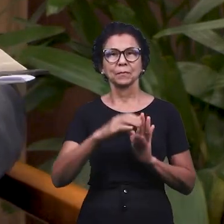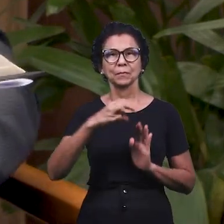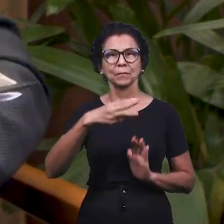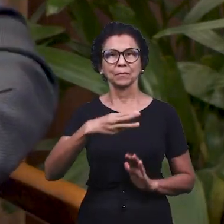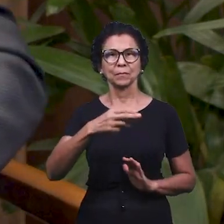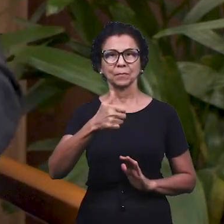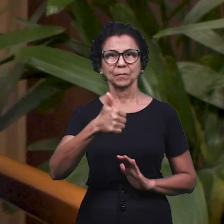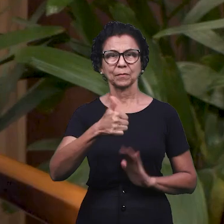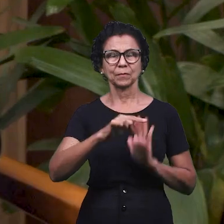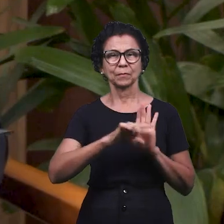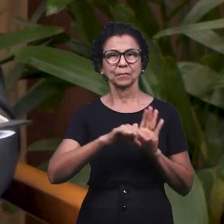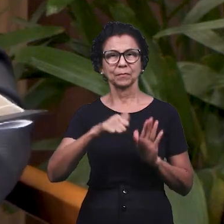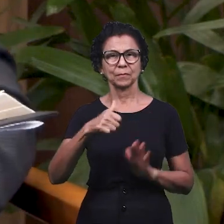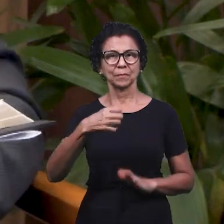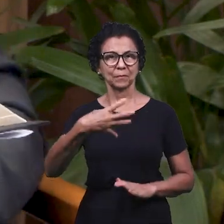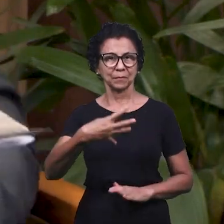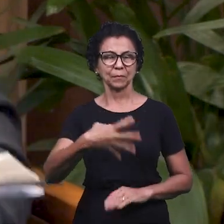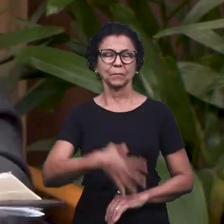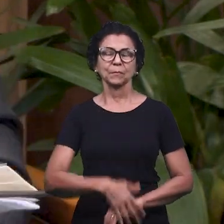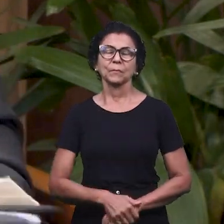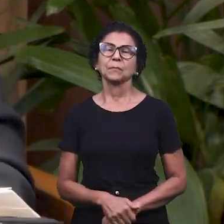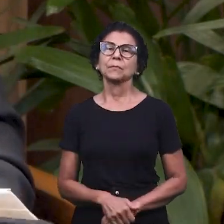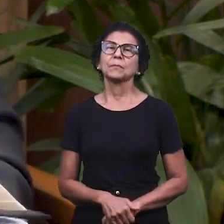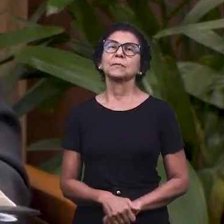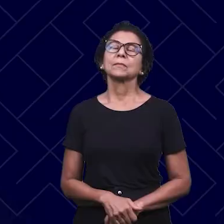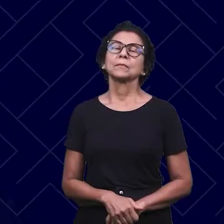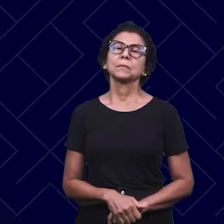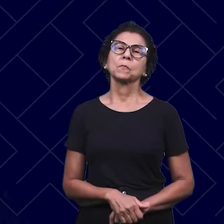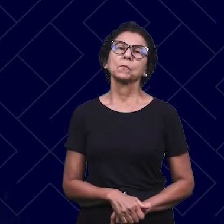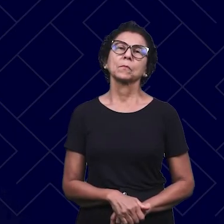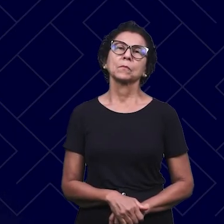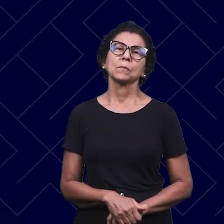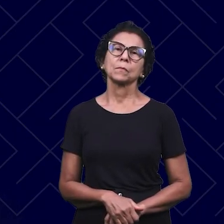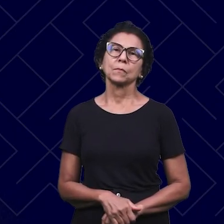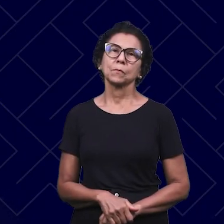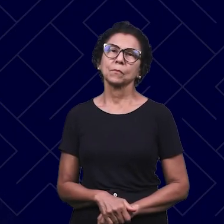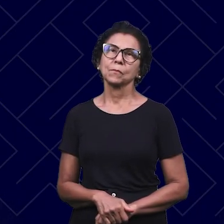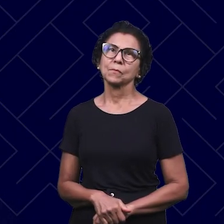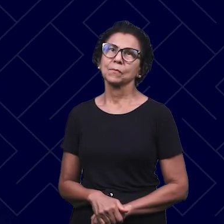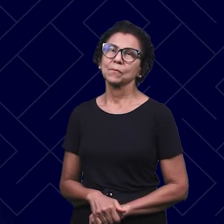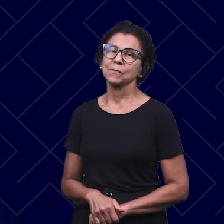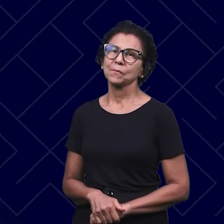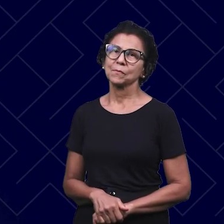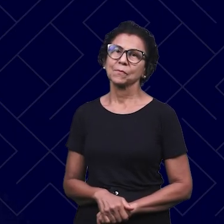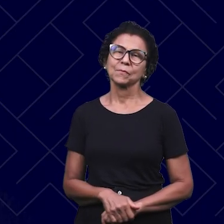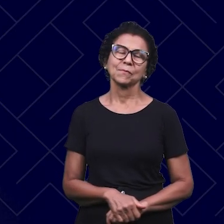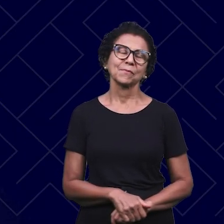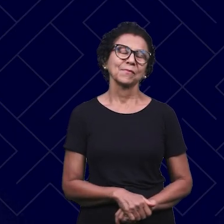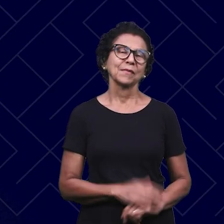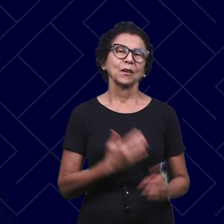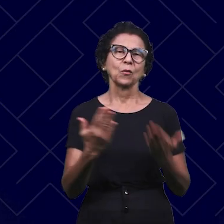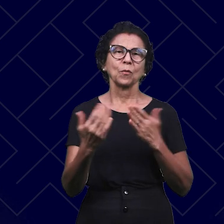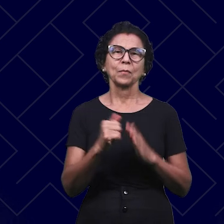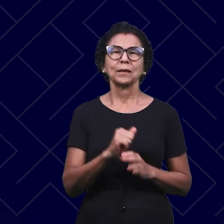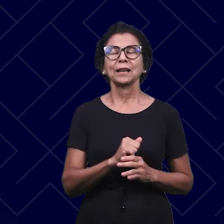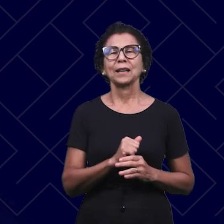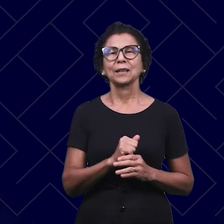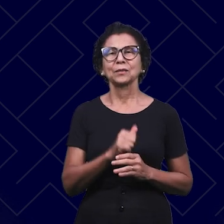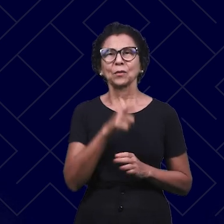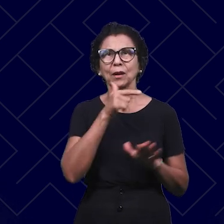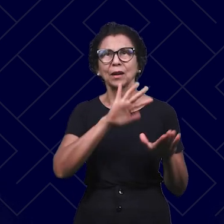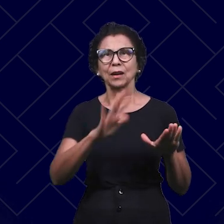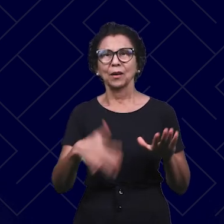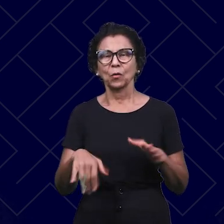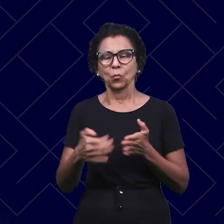capítulo 31, verso 14. E o texto diz assim: é como navio mercante, de